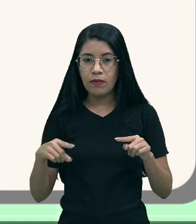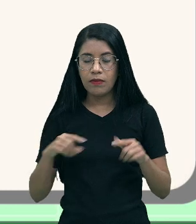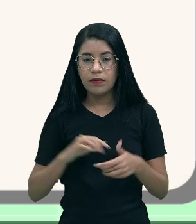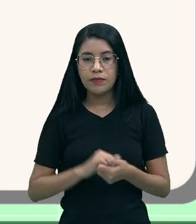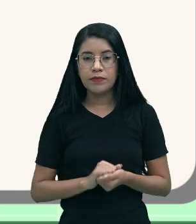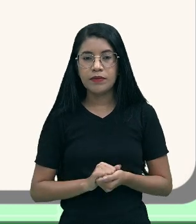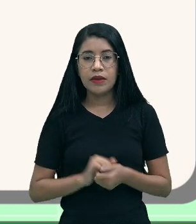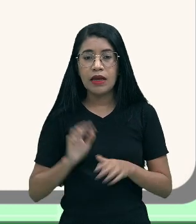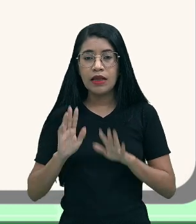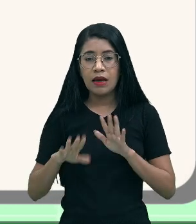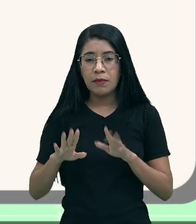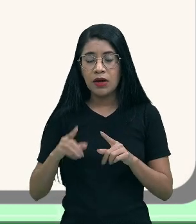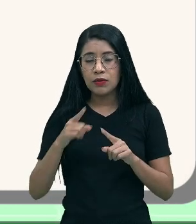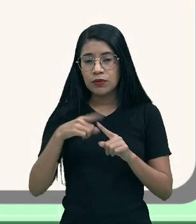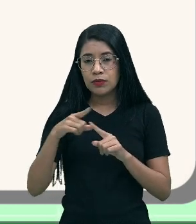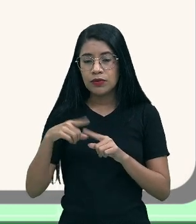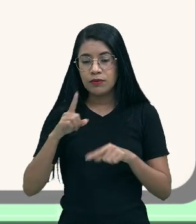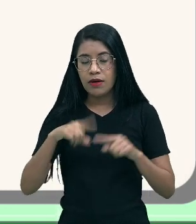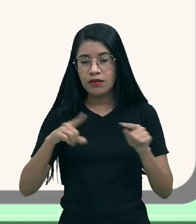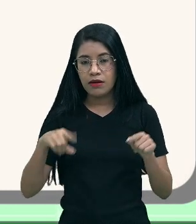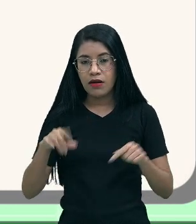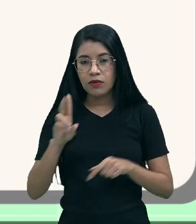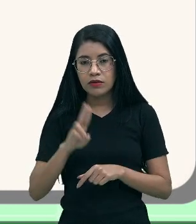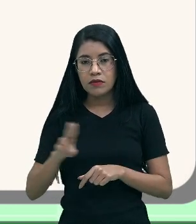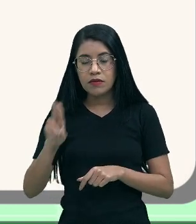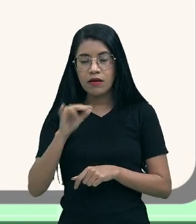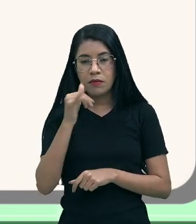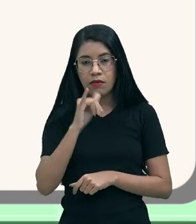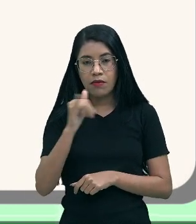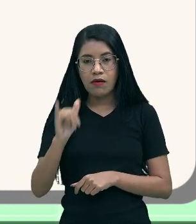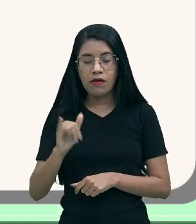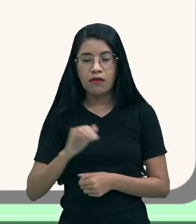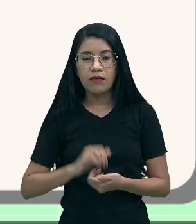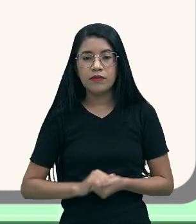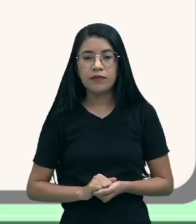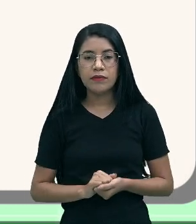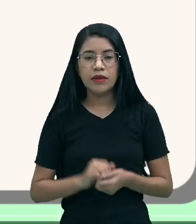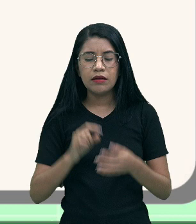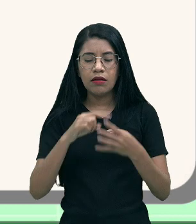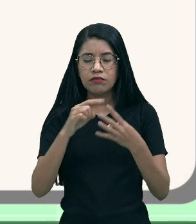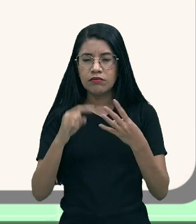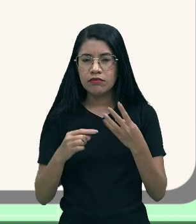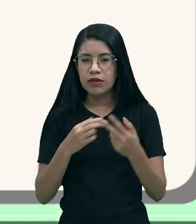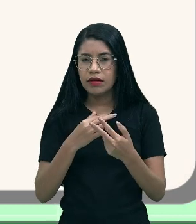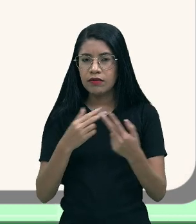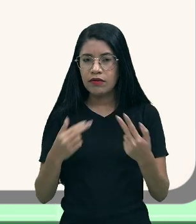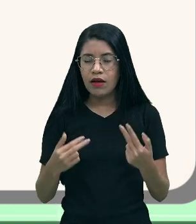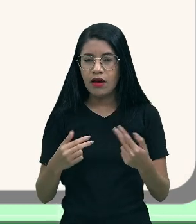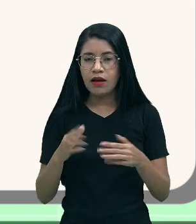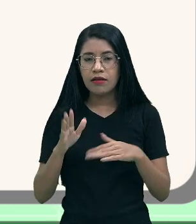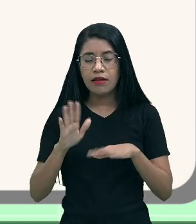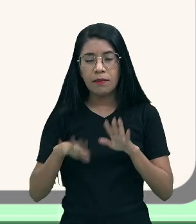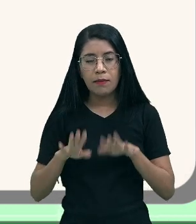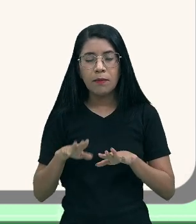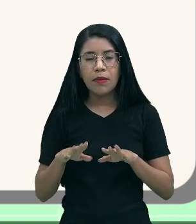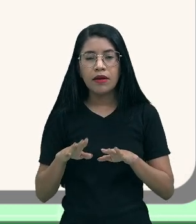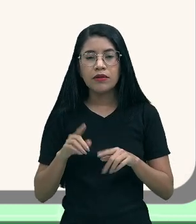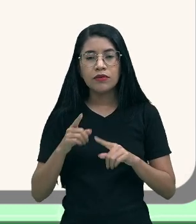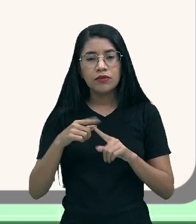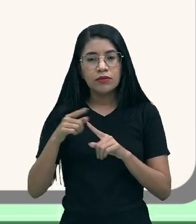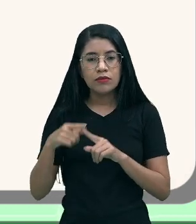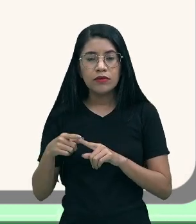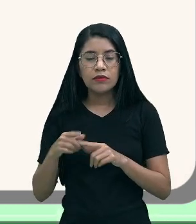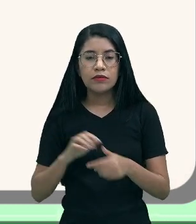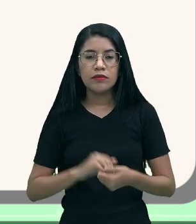que depende do material que está conduzindo a eletricidade, se é o cobre, se é o alumínio, se é o ouro, a prata ou o ferro, né, que são